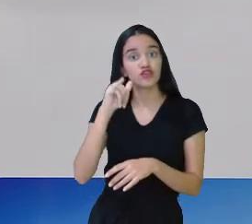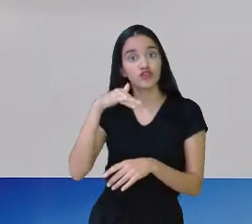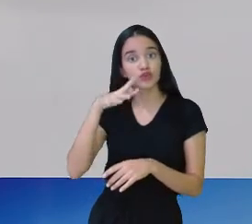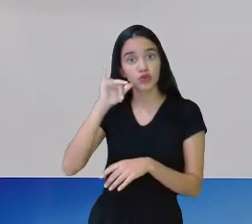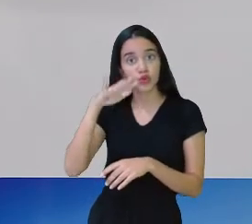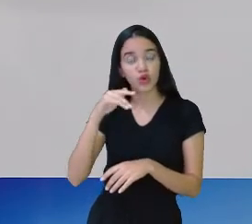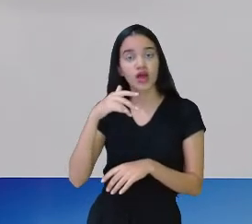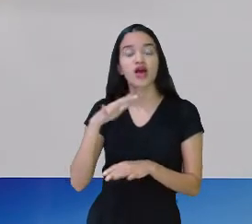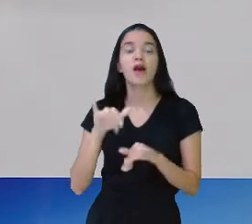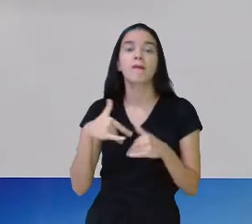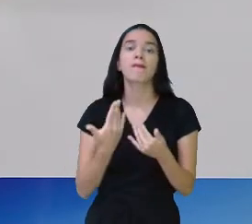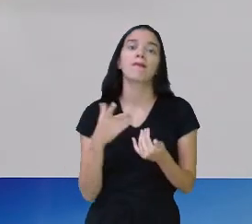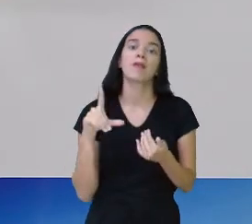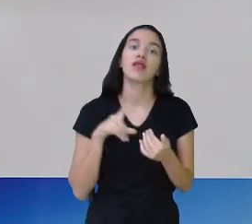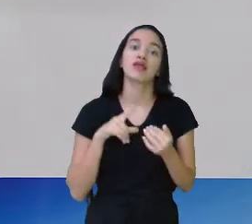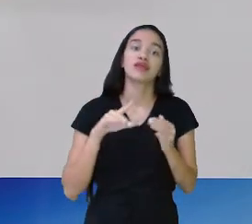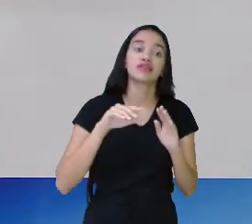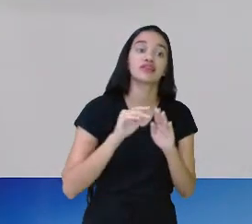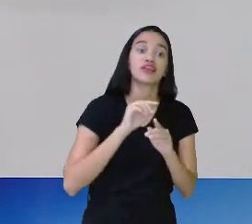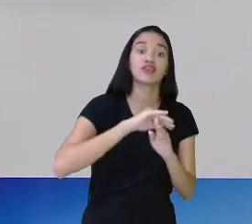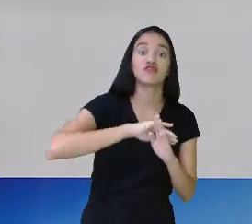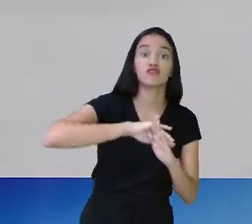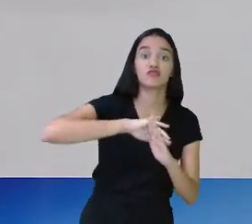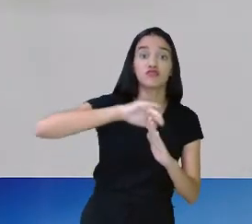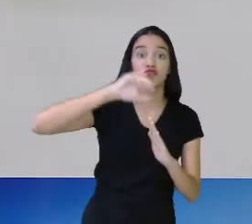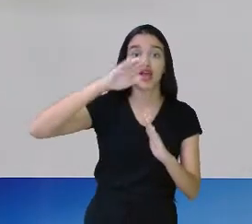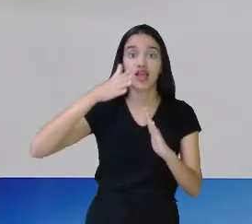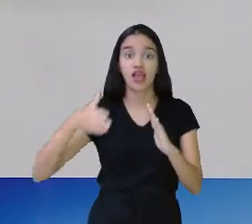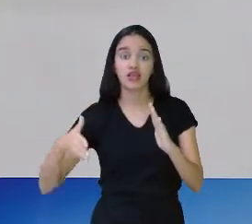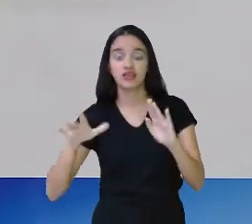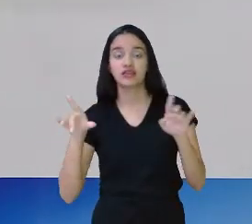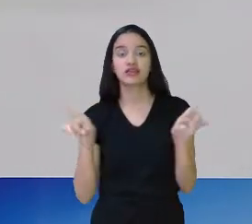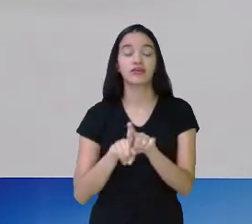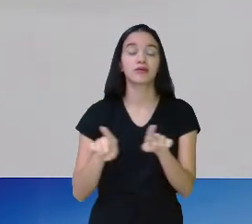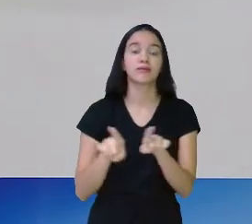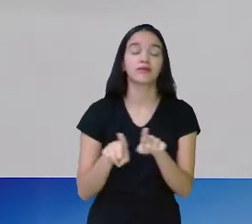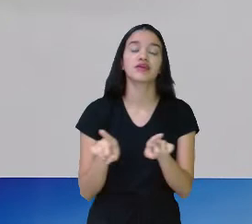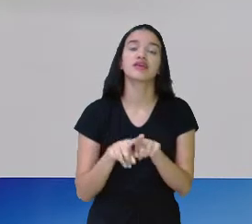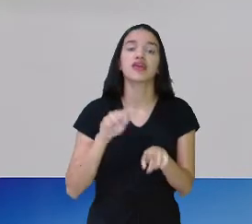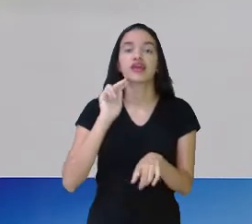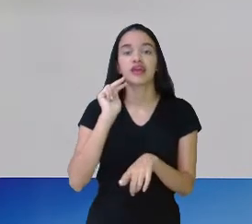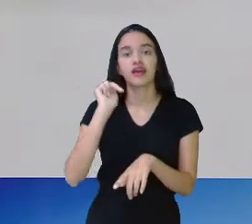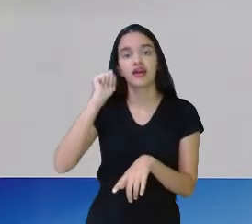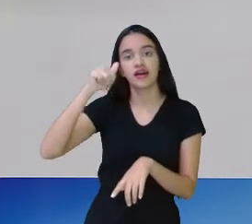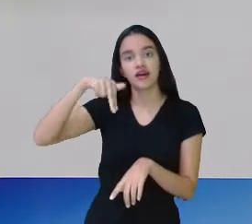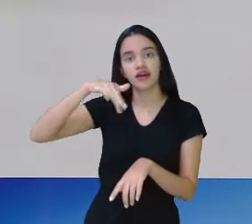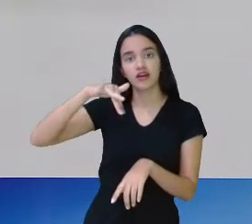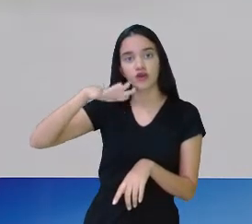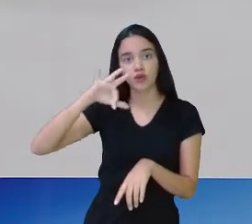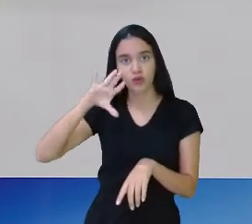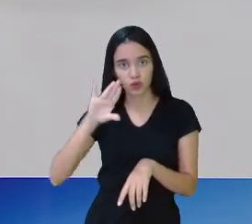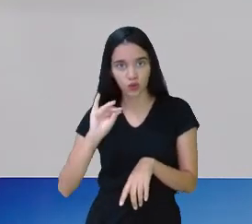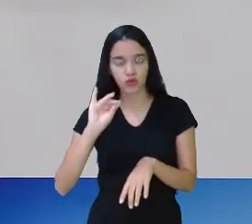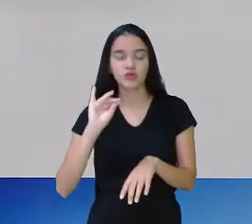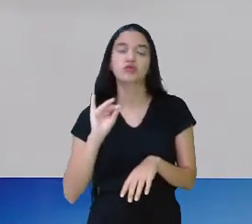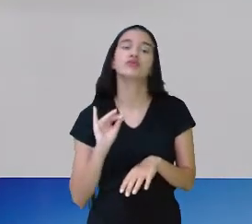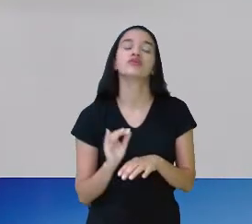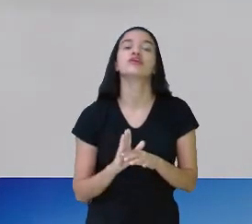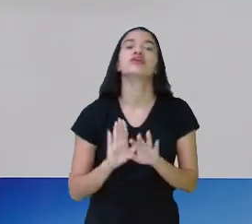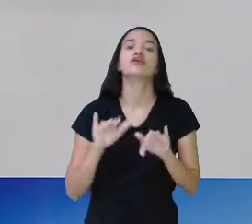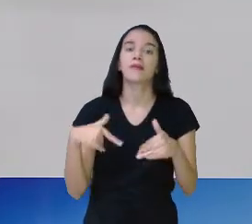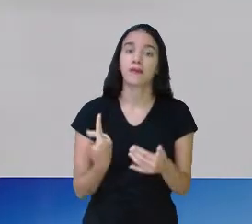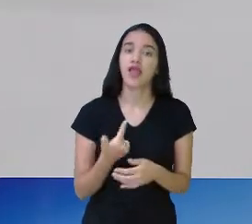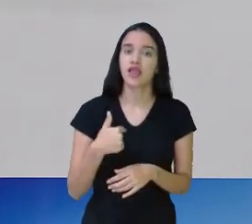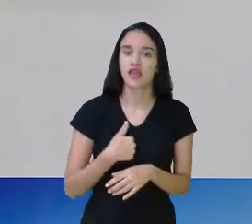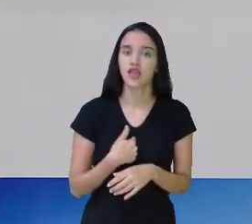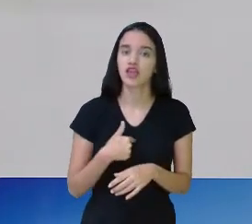tem lados, vértices e ângulos. No caso do círculo, ele não tem, tá? Mas não deixa de ser uma figura plana.